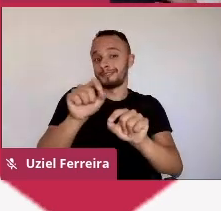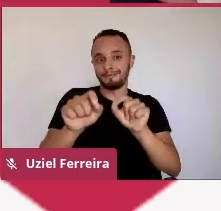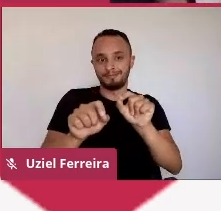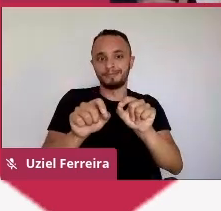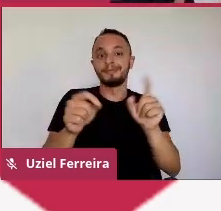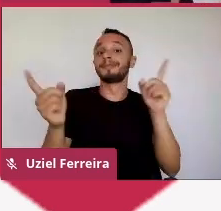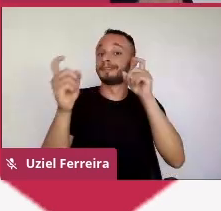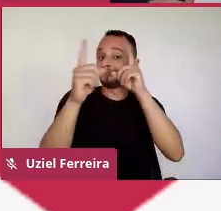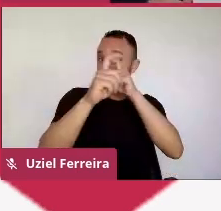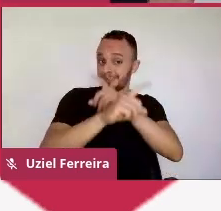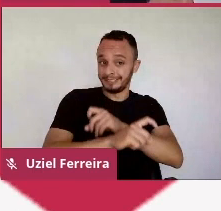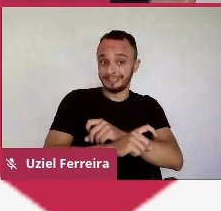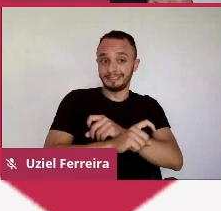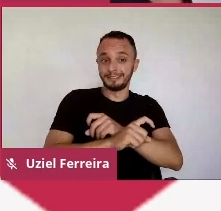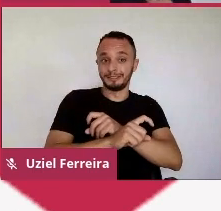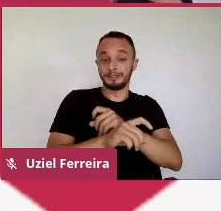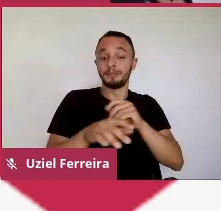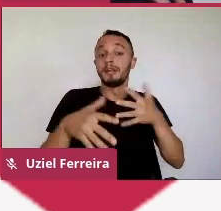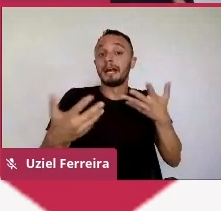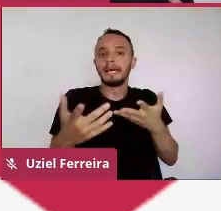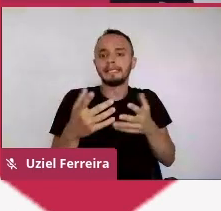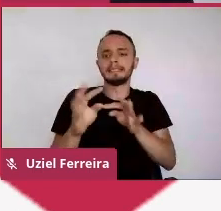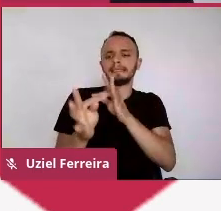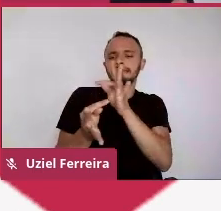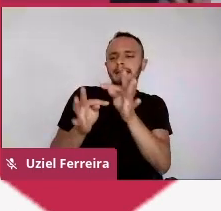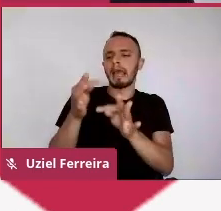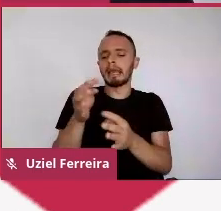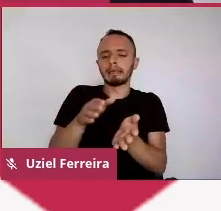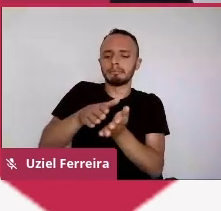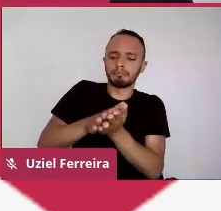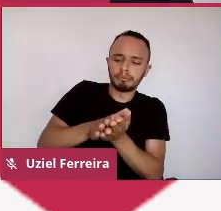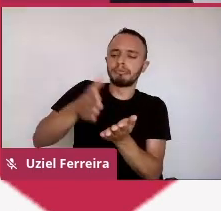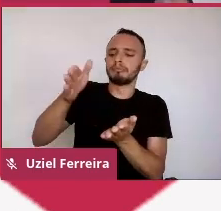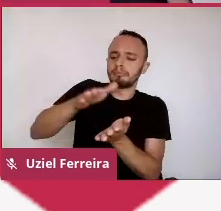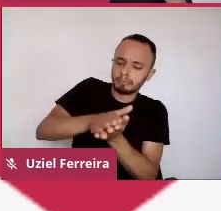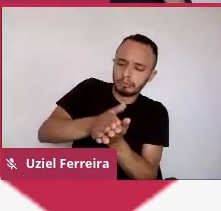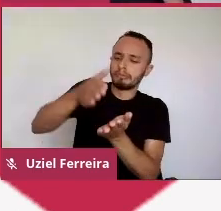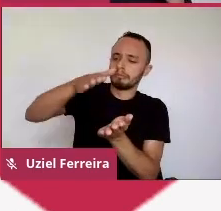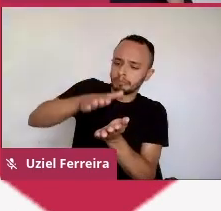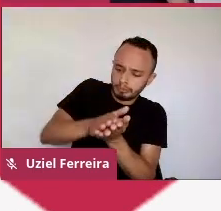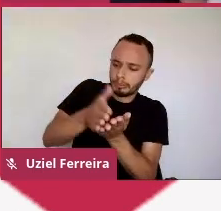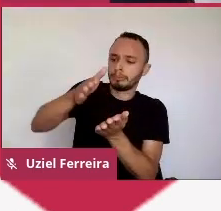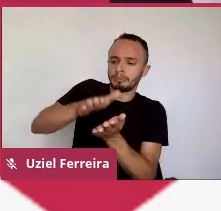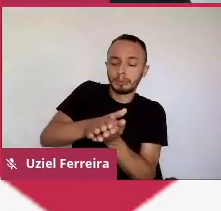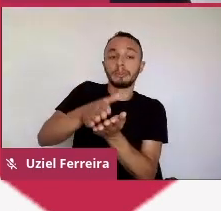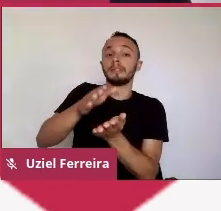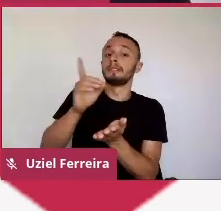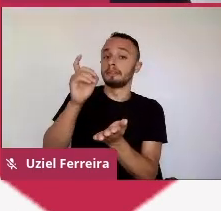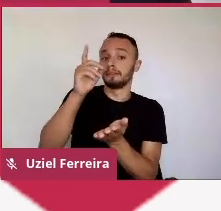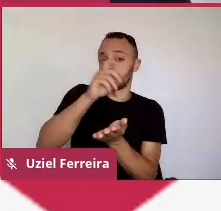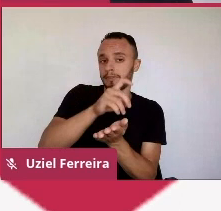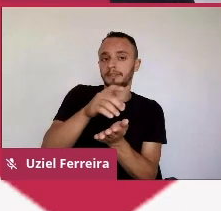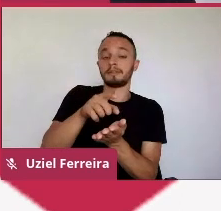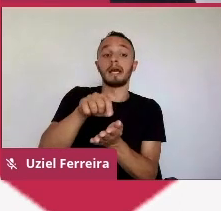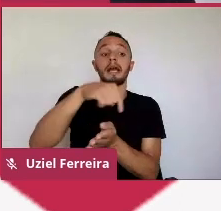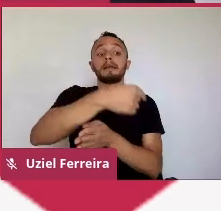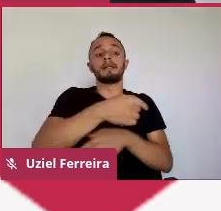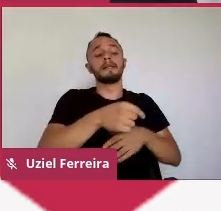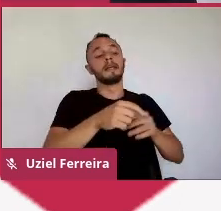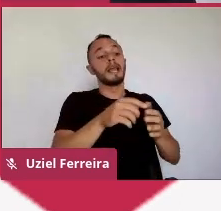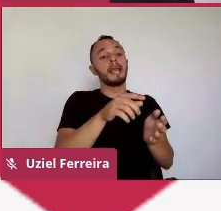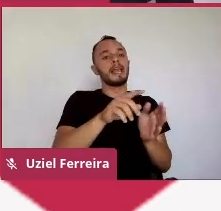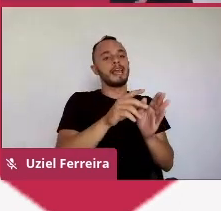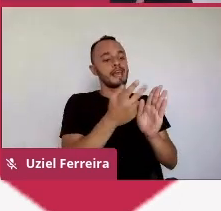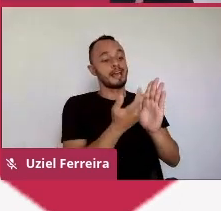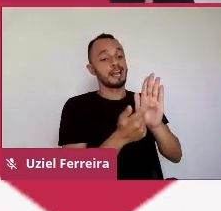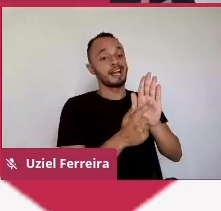e busca-se, então, uma outra técnica que possa ser mais eficaz do que a xilo. E aí entra a gravura em metal. A